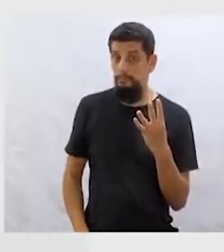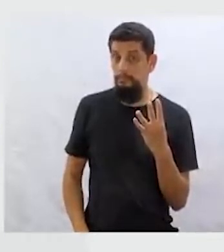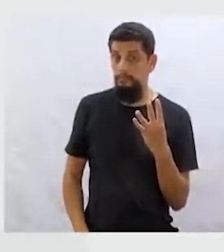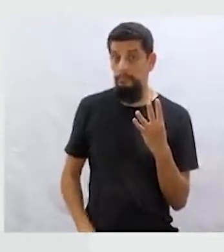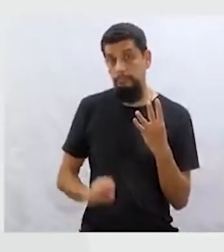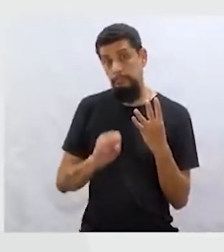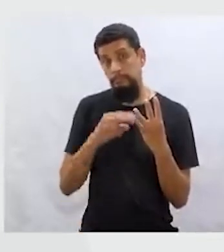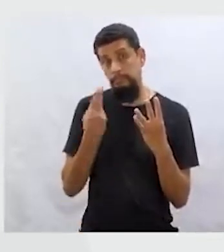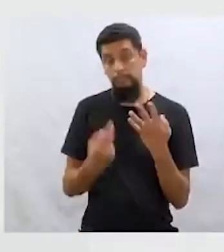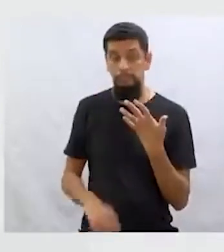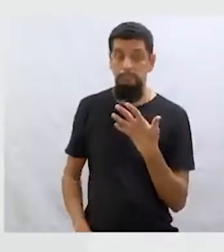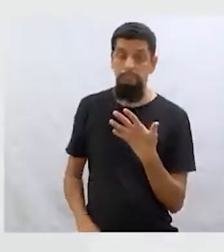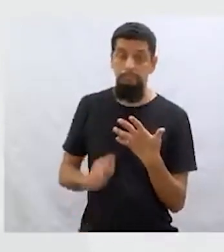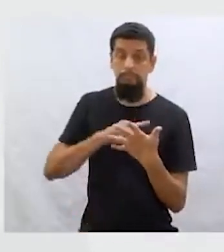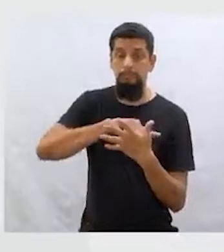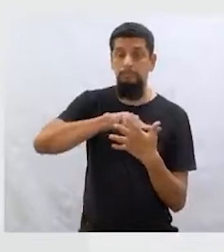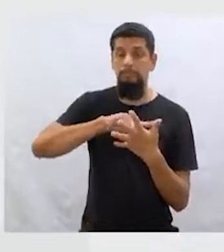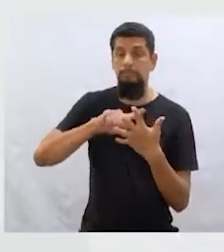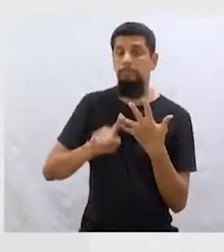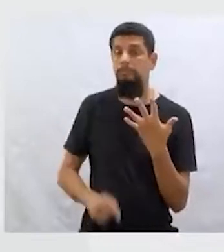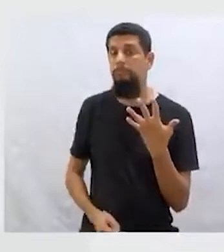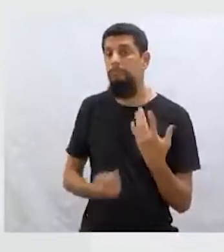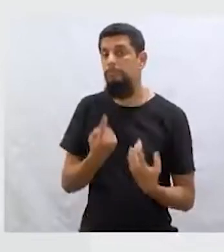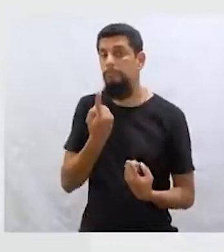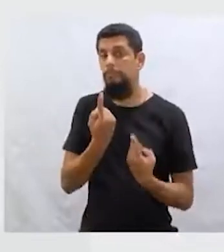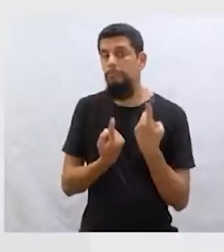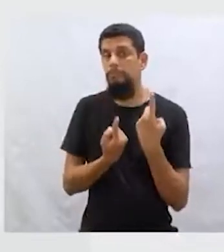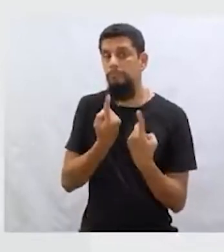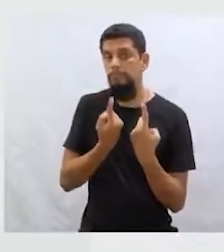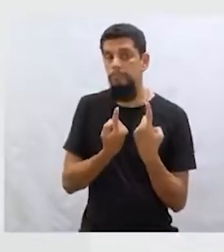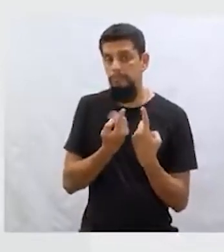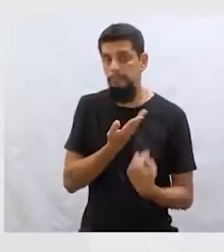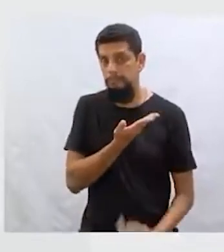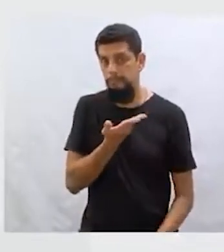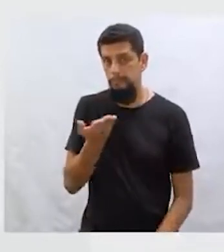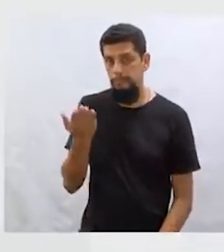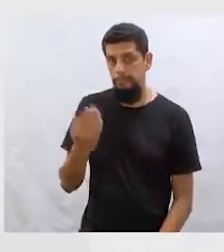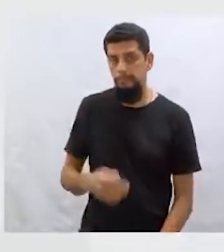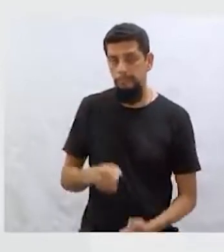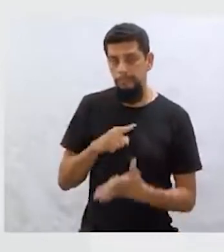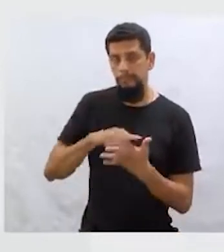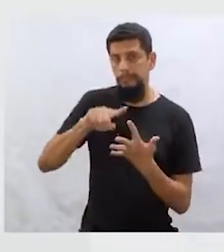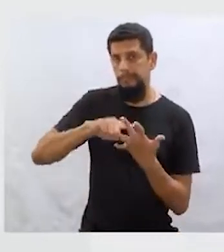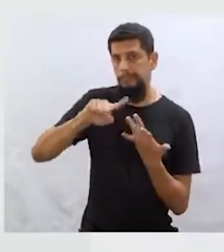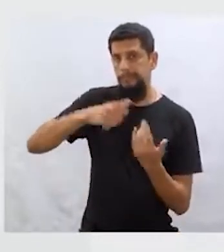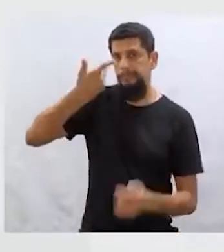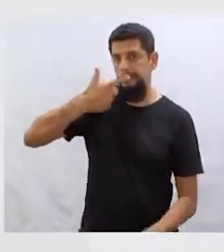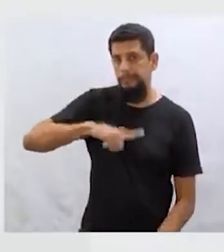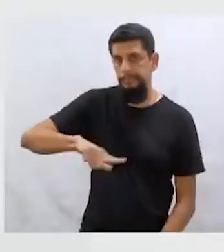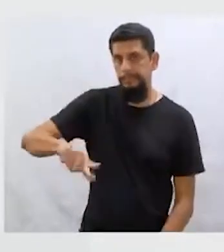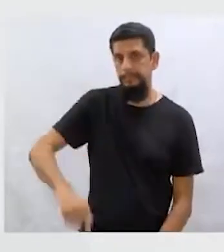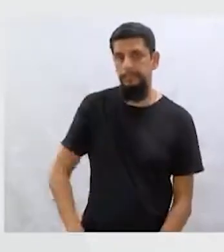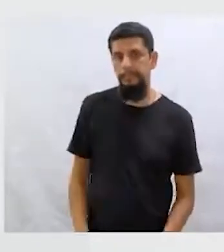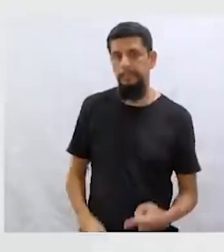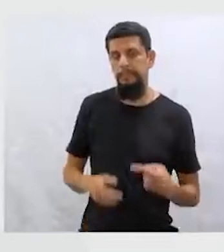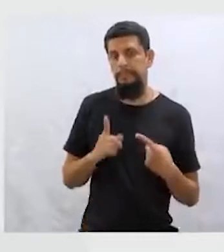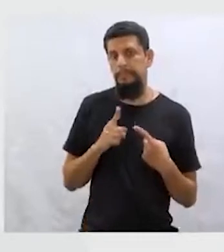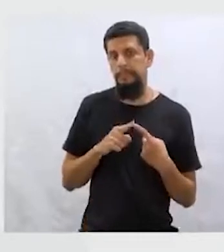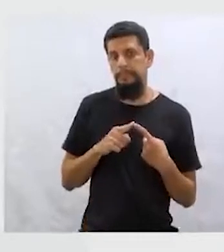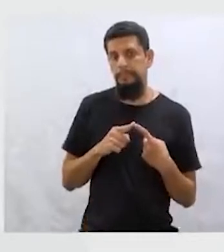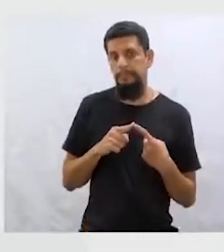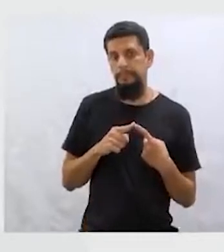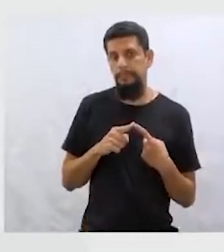4 dedos? Ou 5 dedos? O que será? Vamos contar mais uma vez?